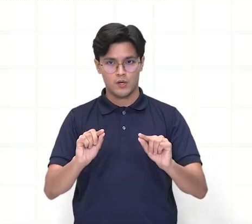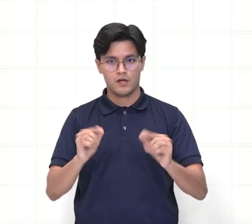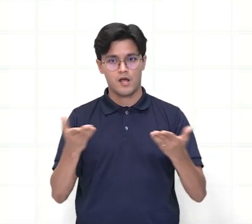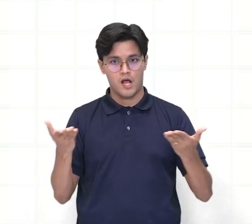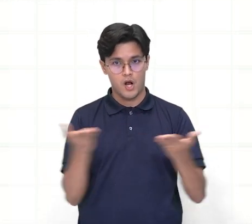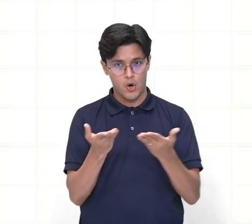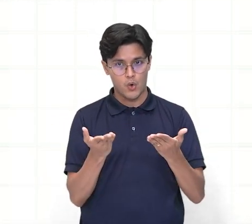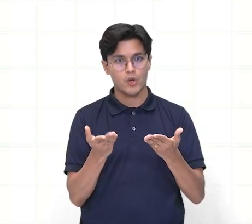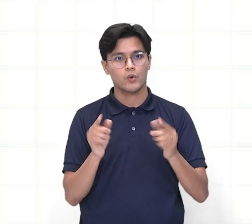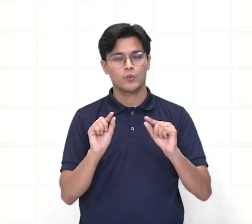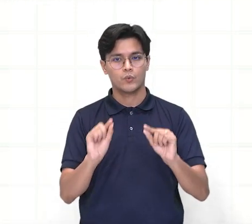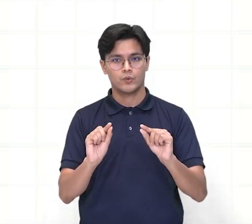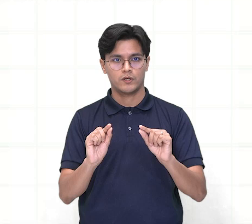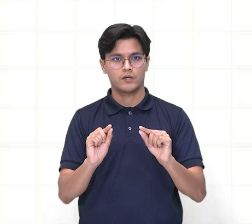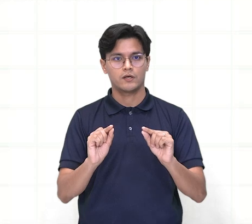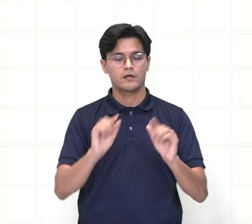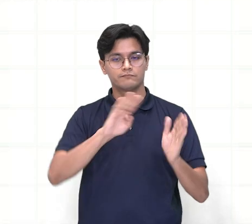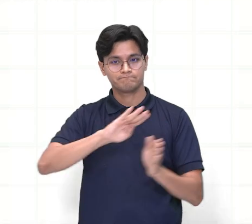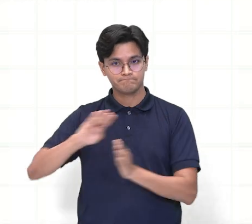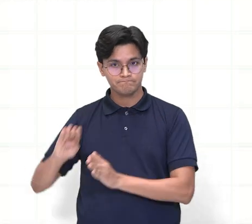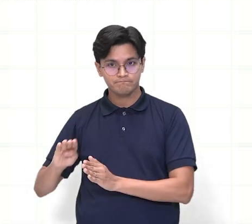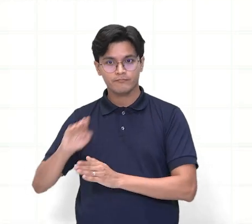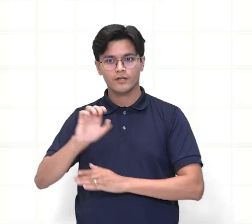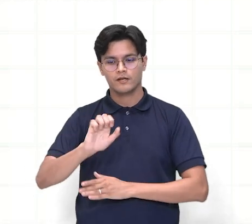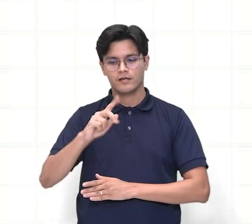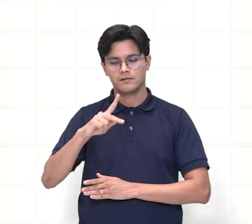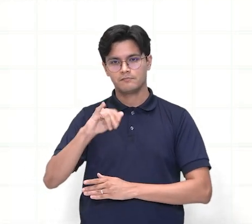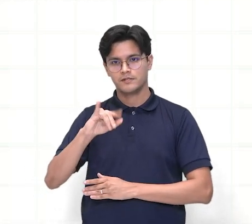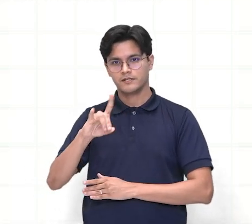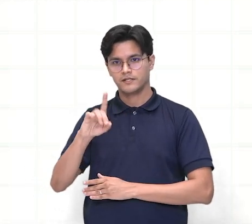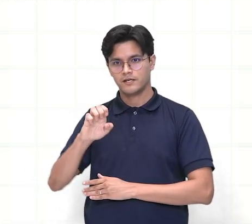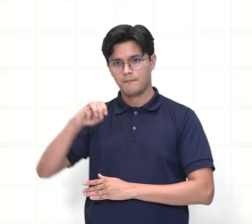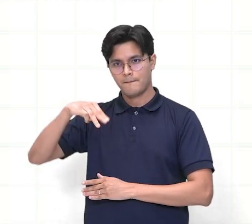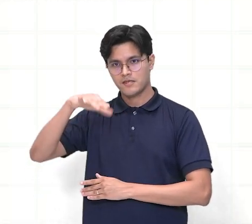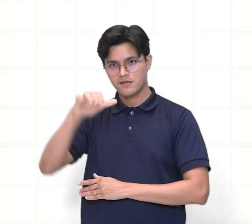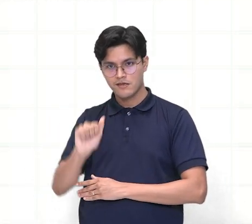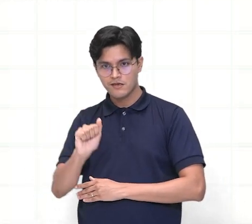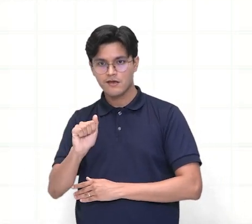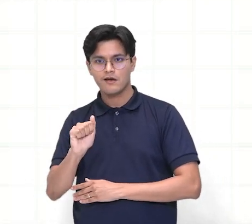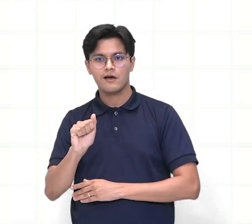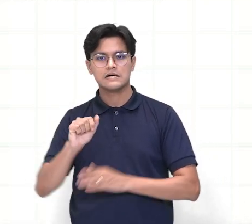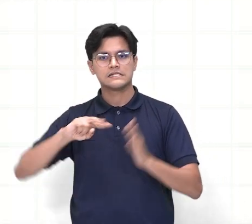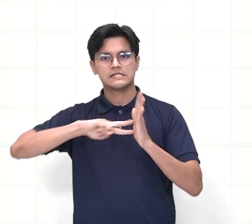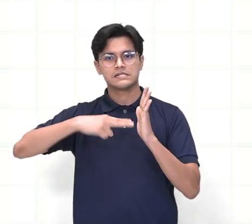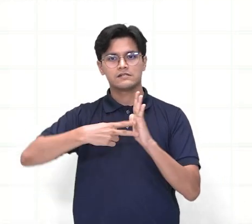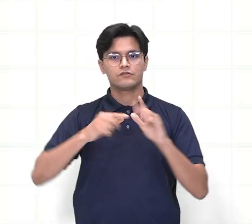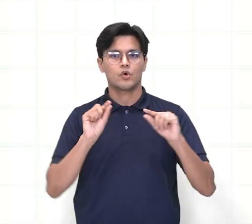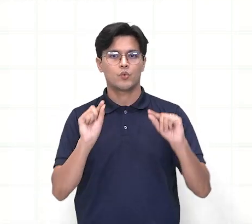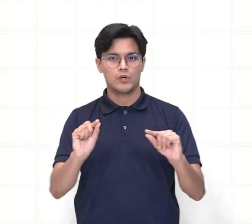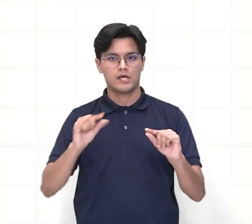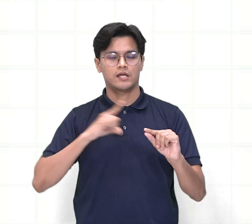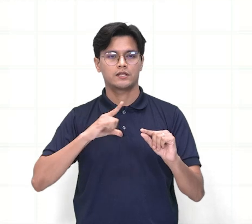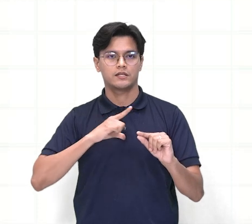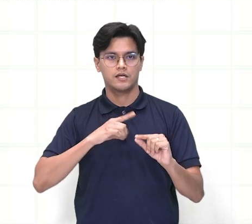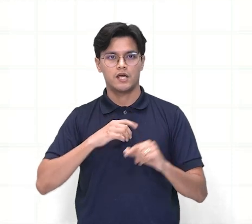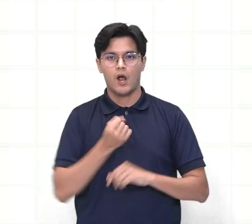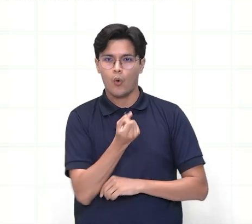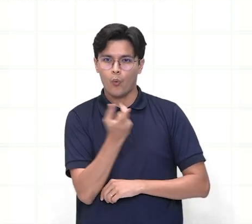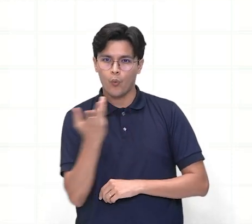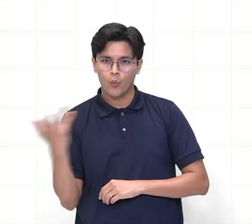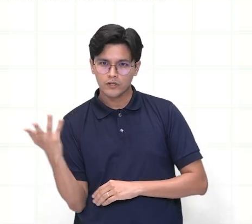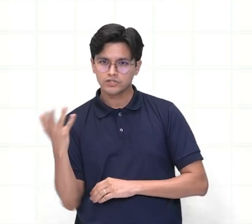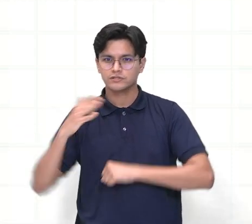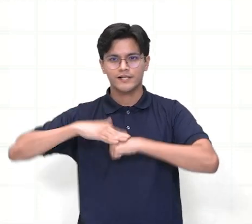epidemia, que nós vamos ter o quê? Um aumento do número de casos, né, da